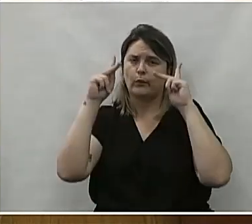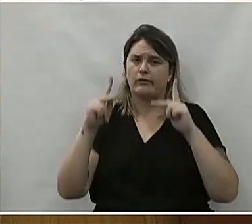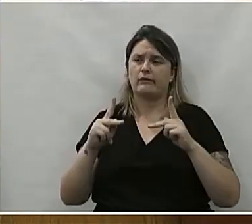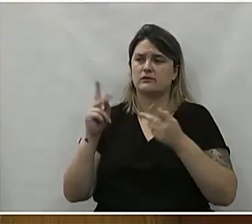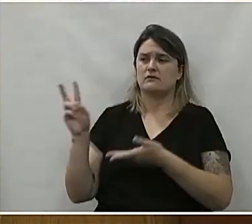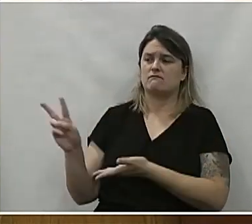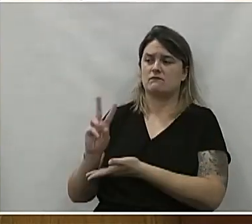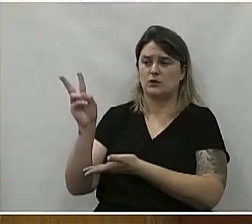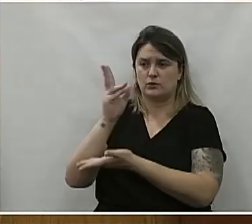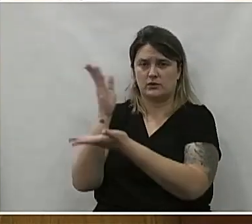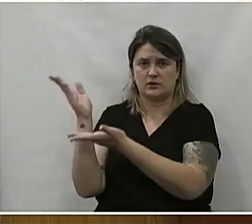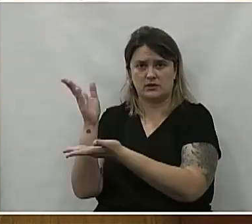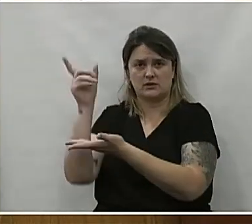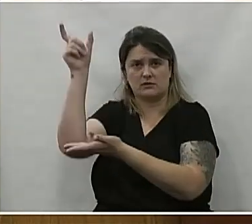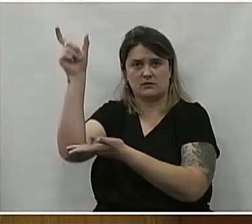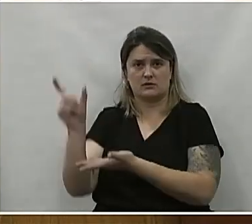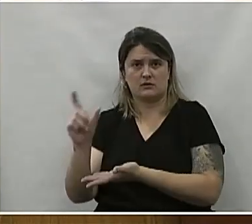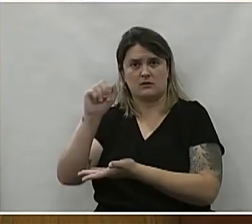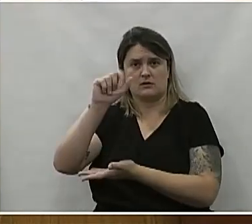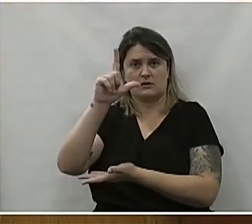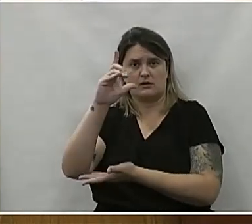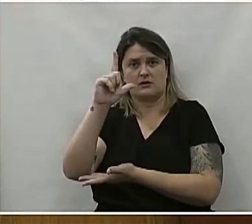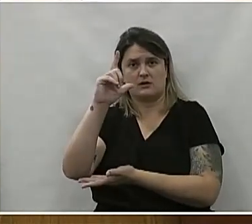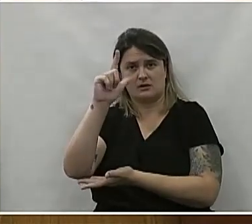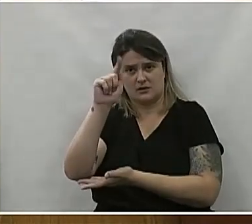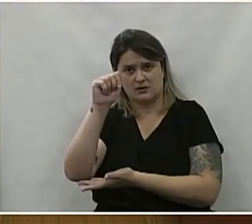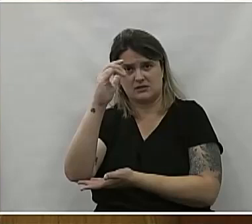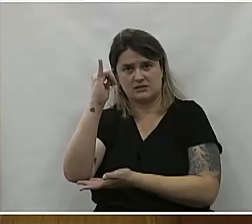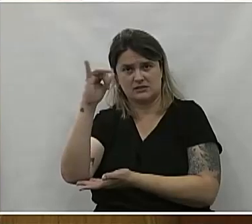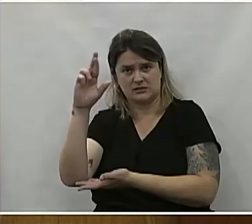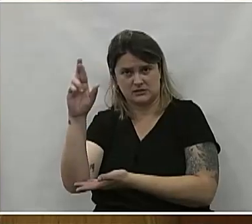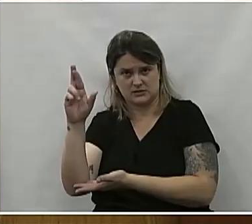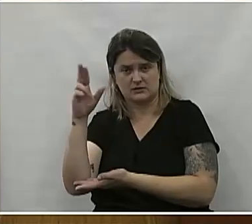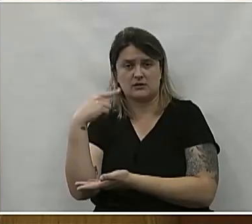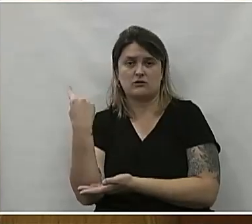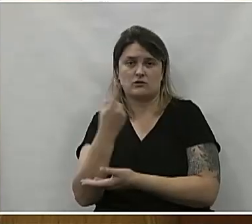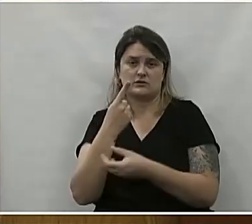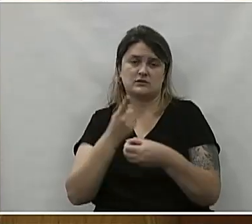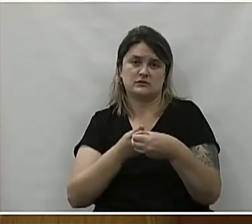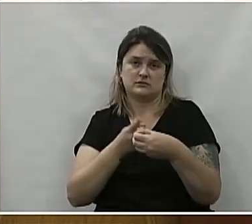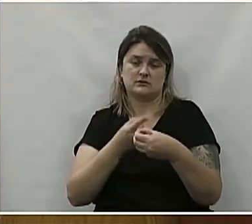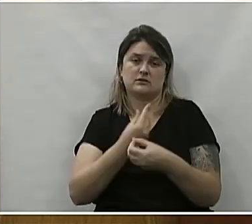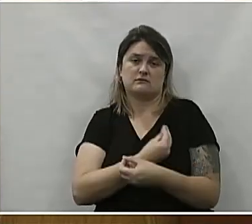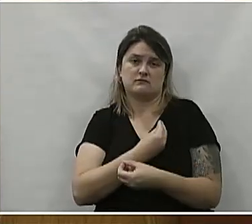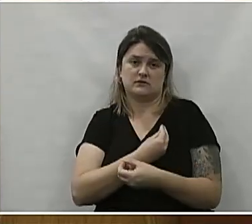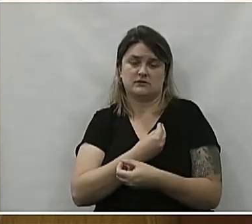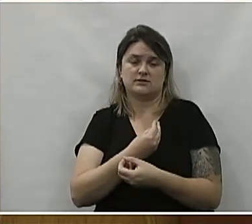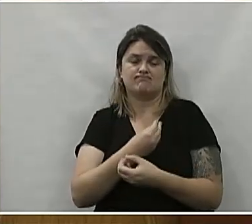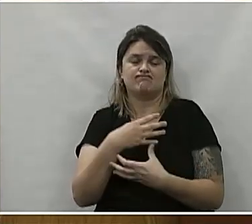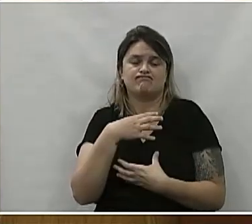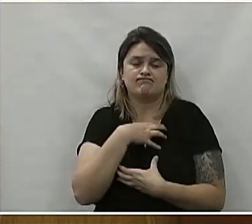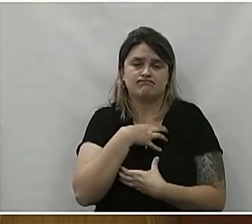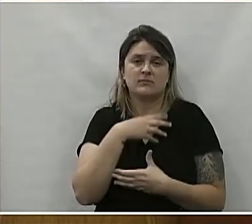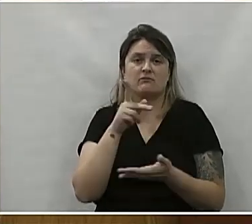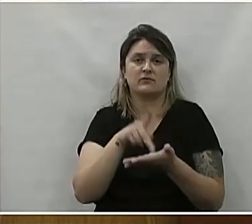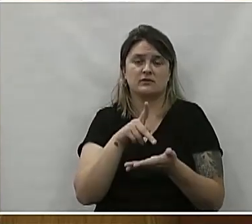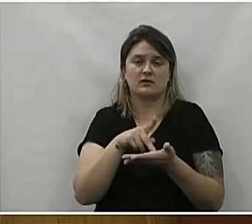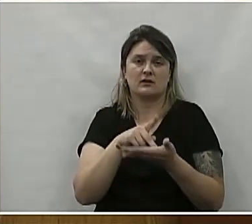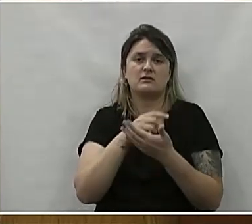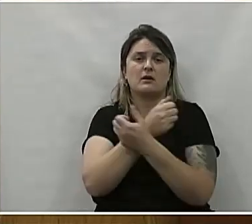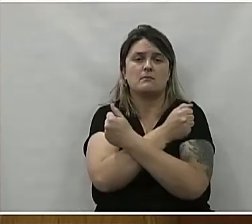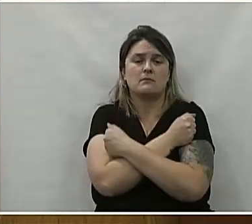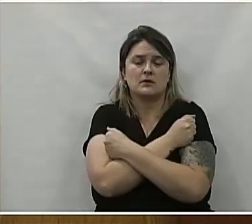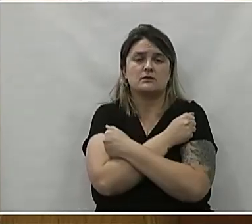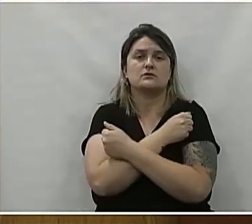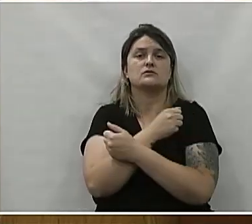valorizando A importância De Algacir Hugo Koloslovski Sebinho Em nossas vidas Expressamos Nossas mais sinceras Condolências